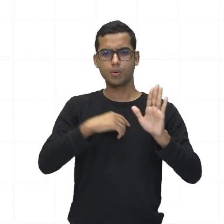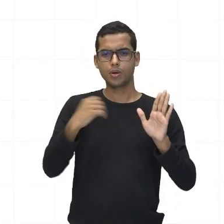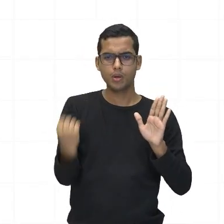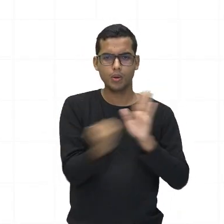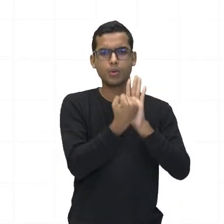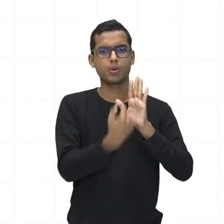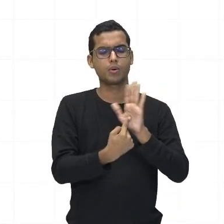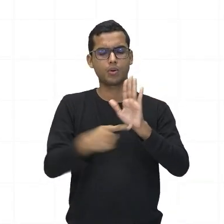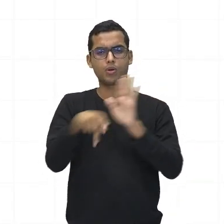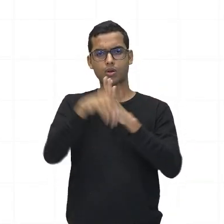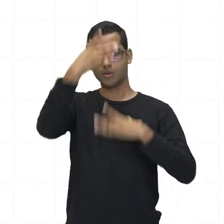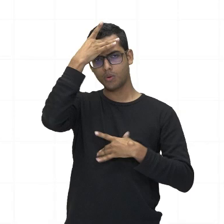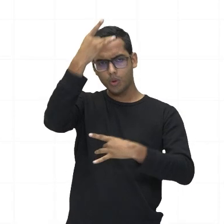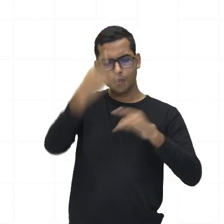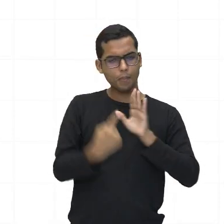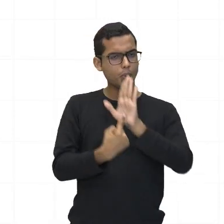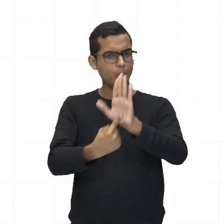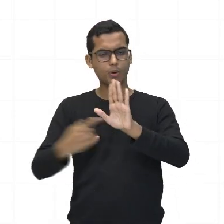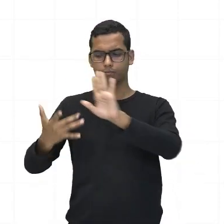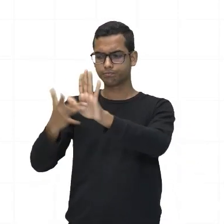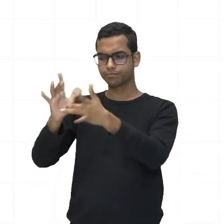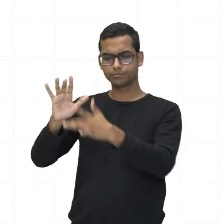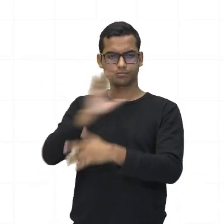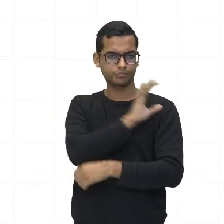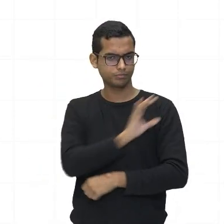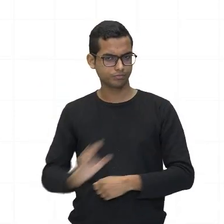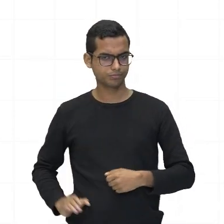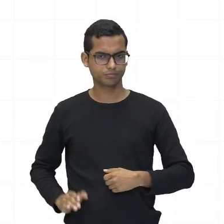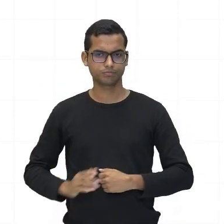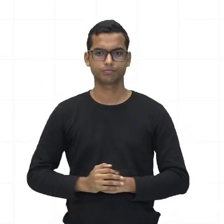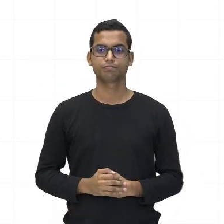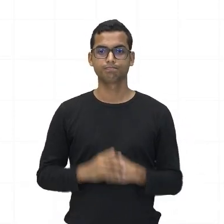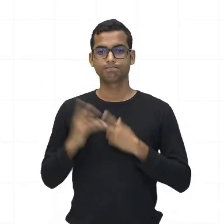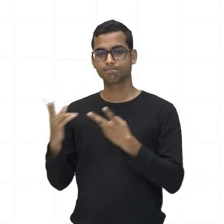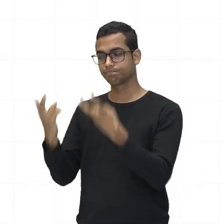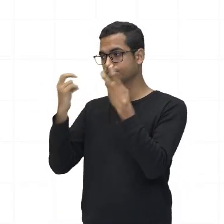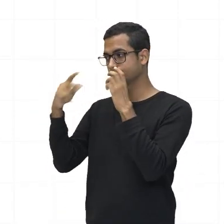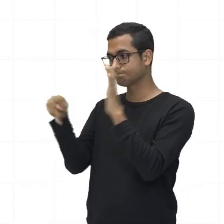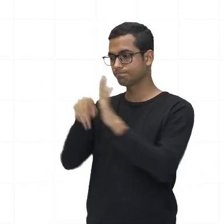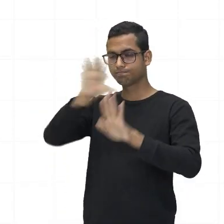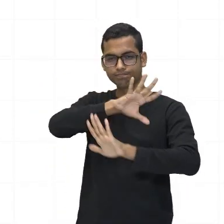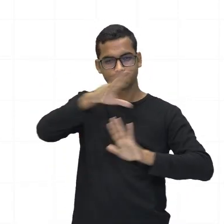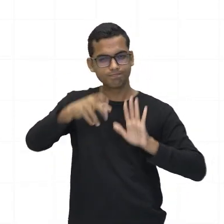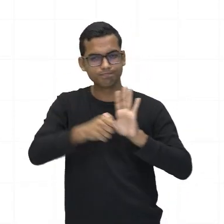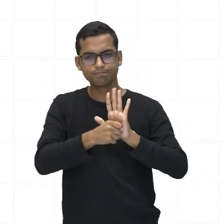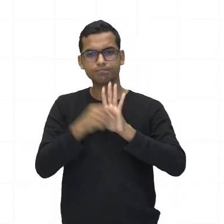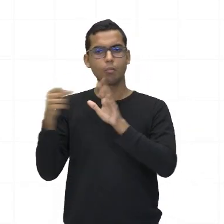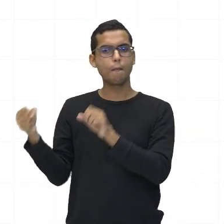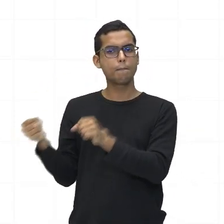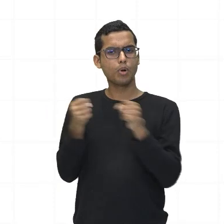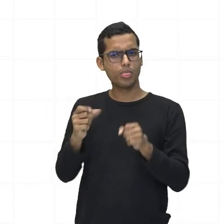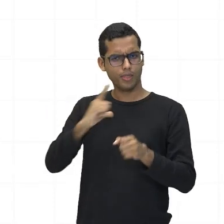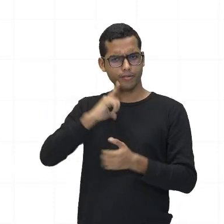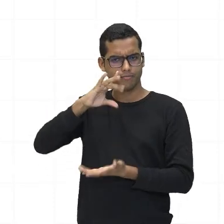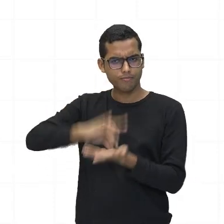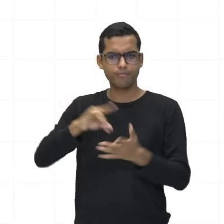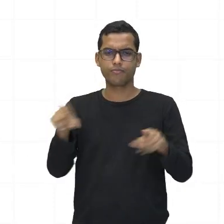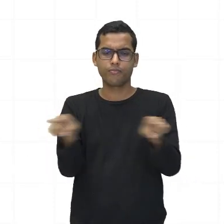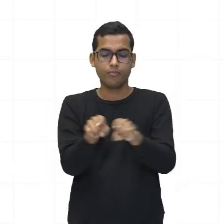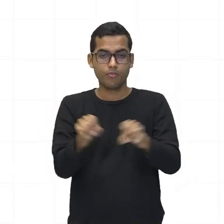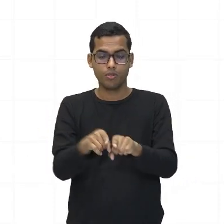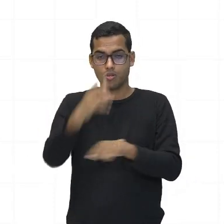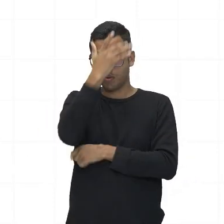a sua fé em Jesus Cristo. Olha aí o poder do símbolo na religião. Sim, quando a pessoa porta